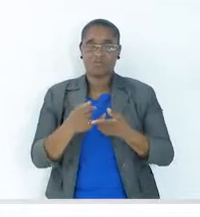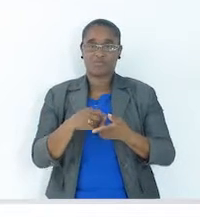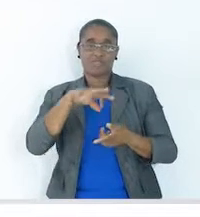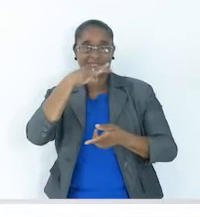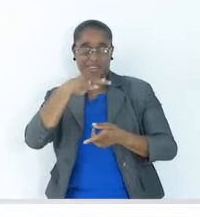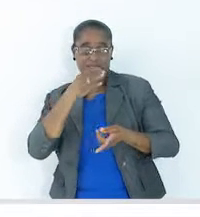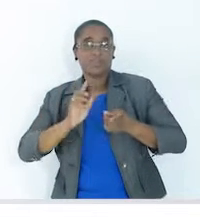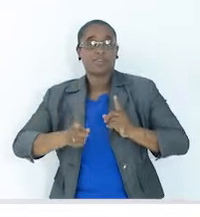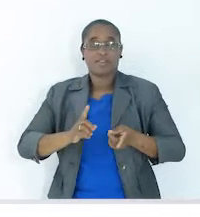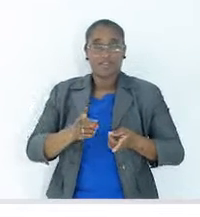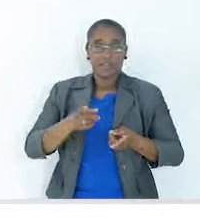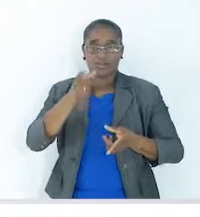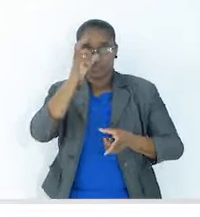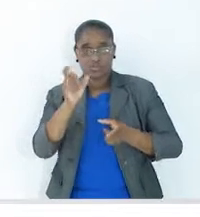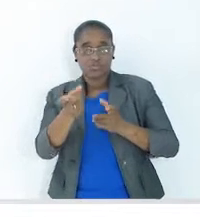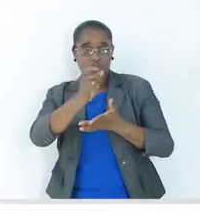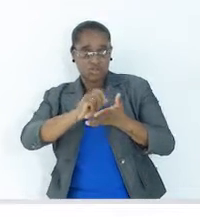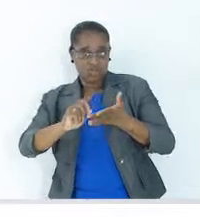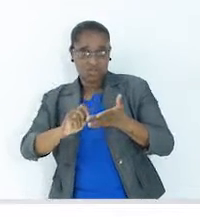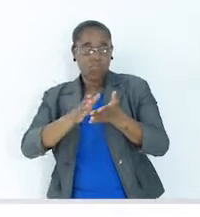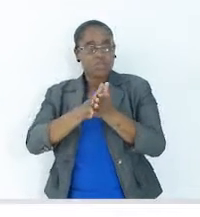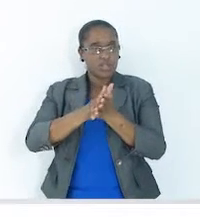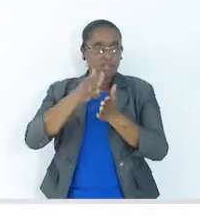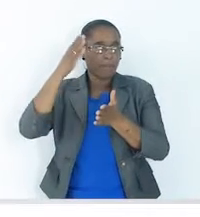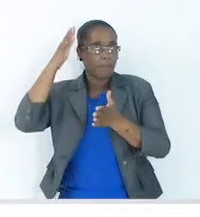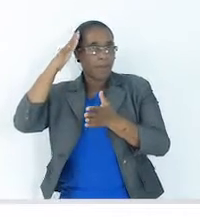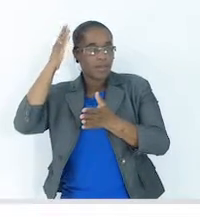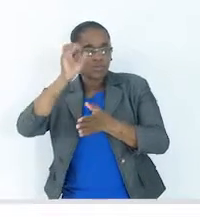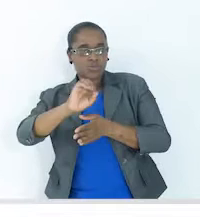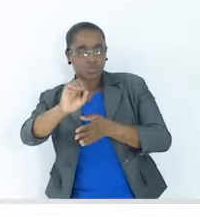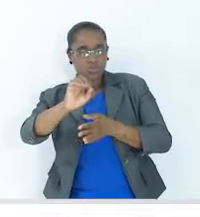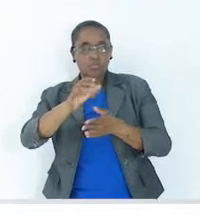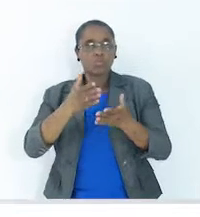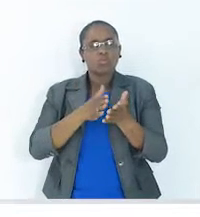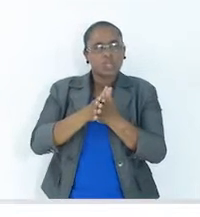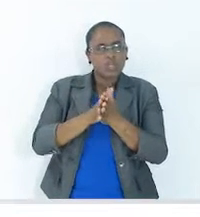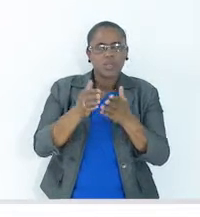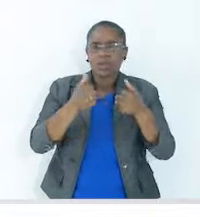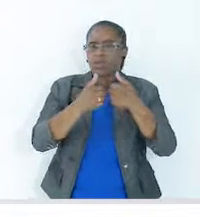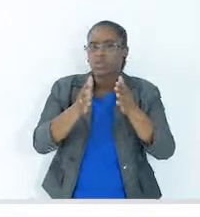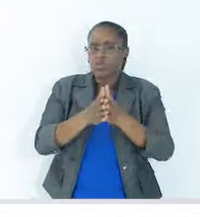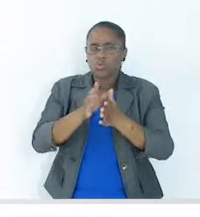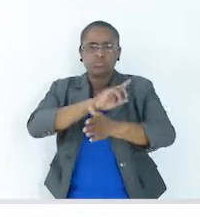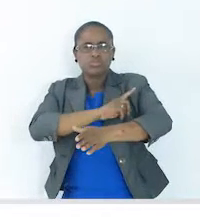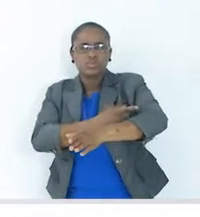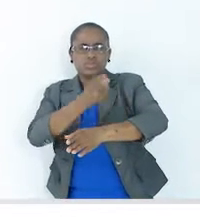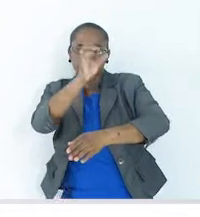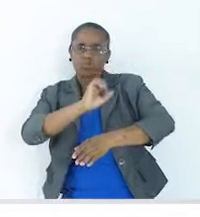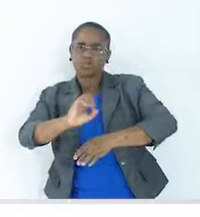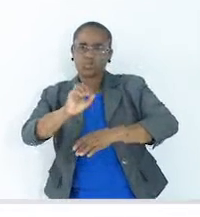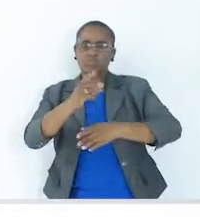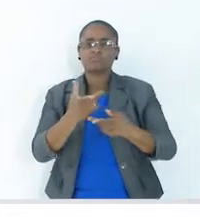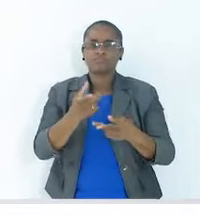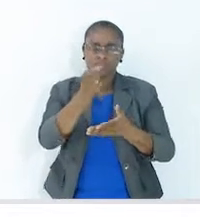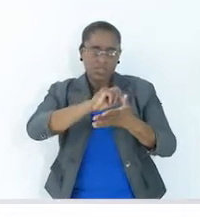Dissemos que o escritor usa a sua mente, usa toda a sua potência para colocar lá as palavras à